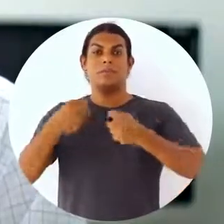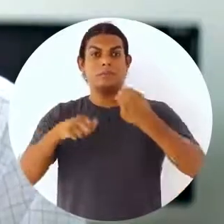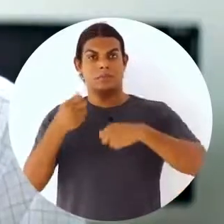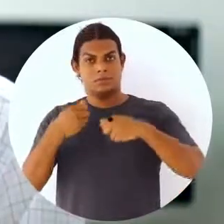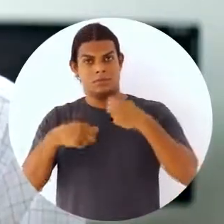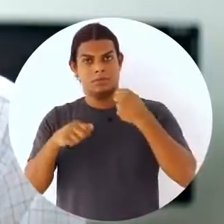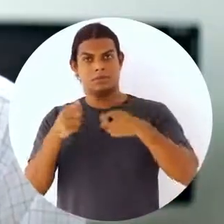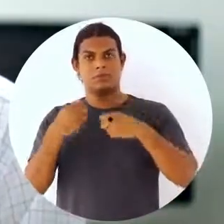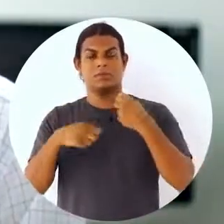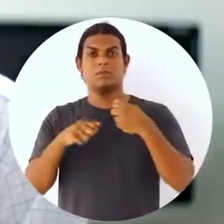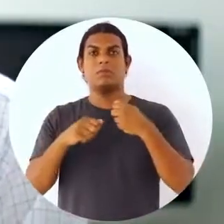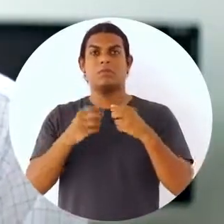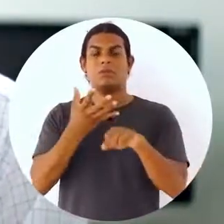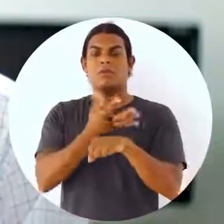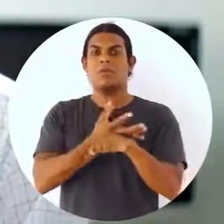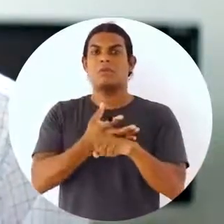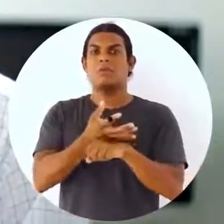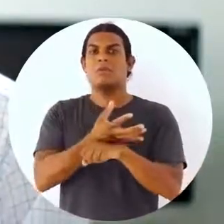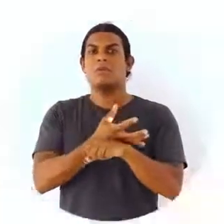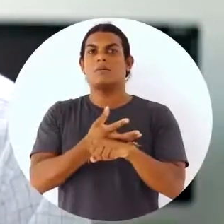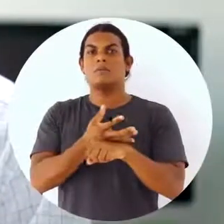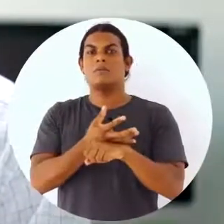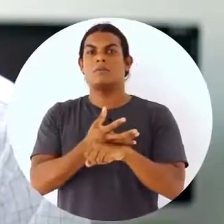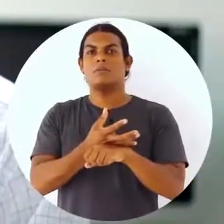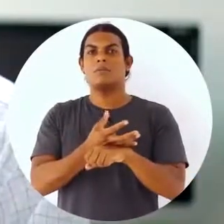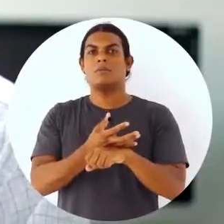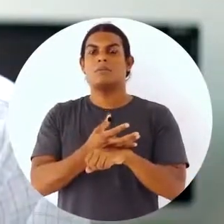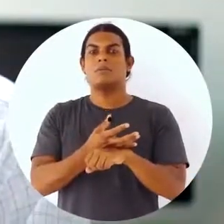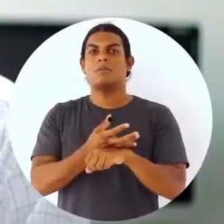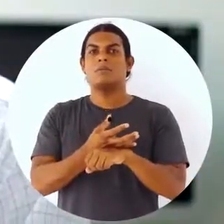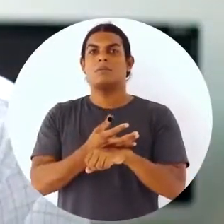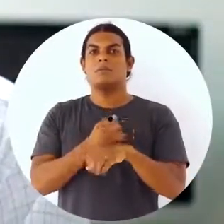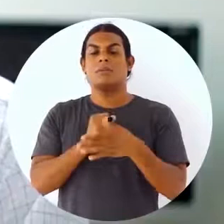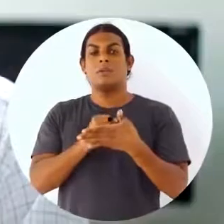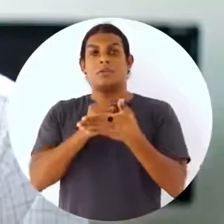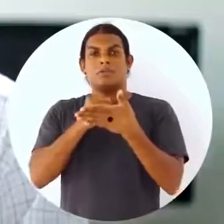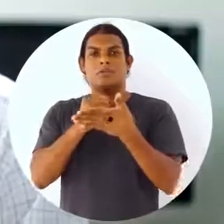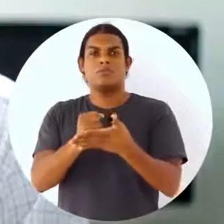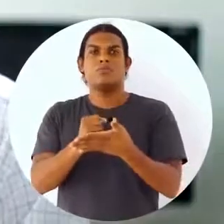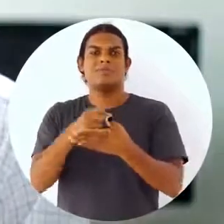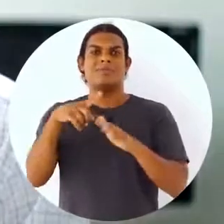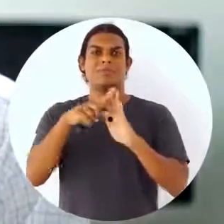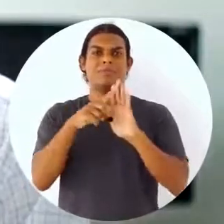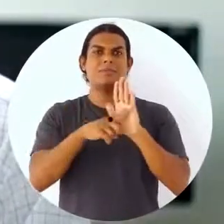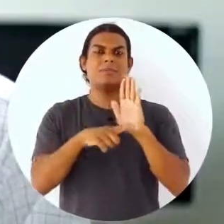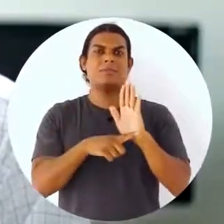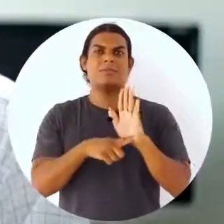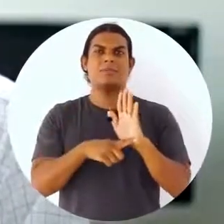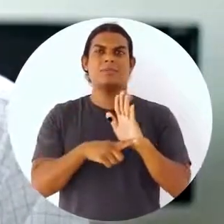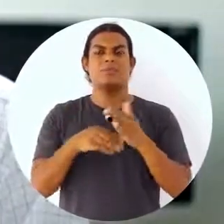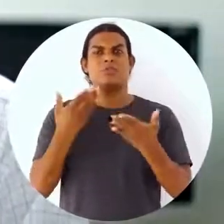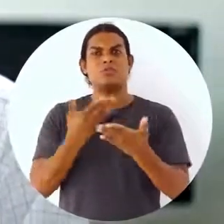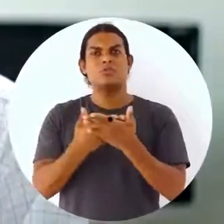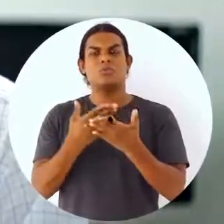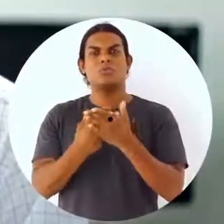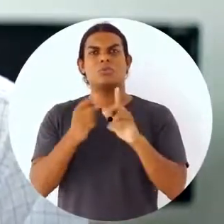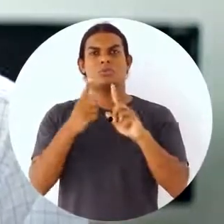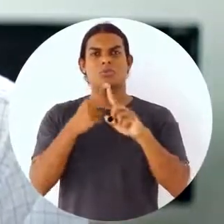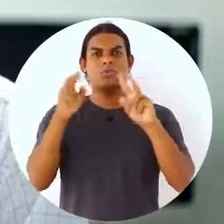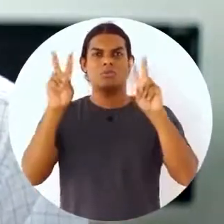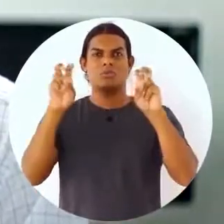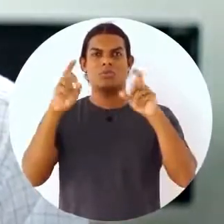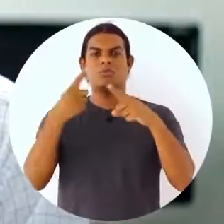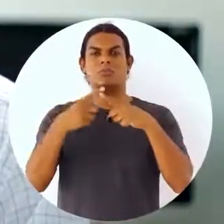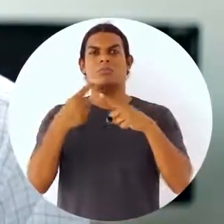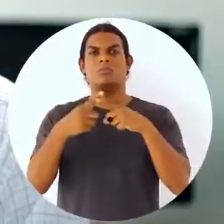administração é a disciplina que ela tem por si só esse preceito do planejamento. Vimos na competência 1 como isso era forte, porque o